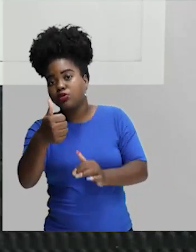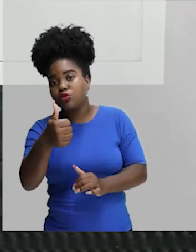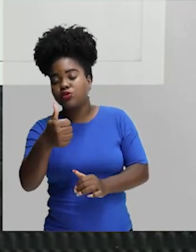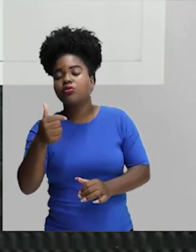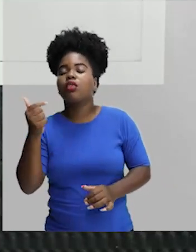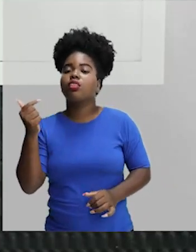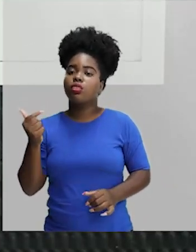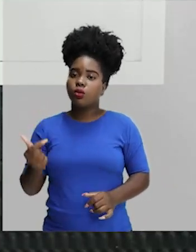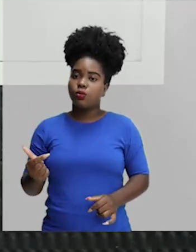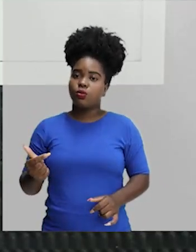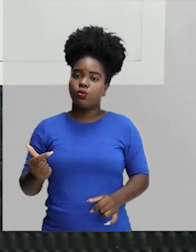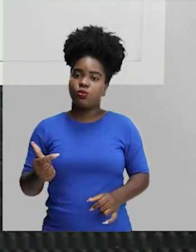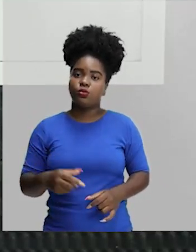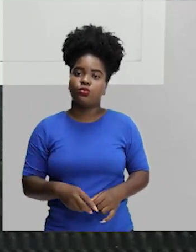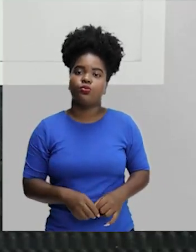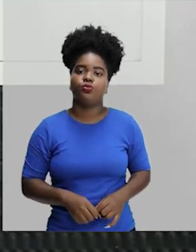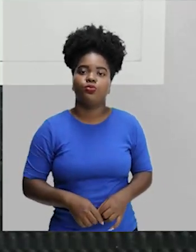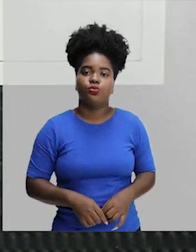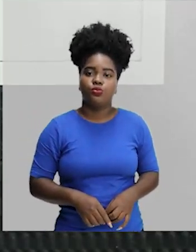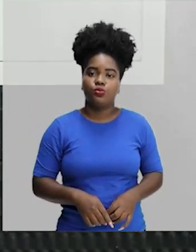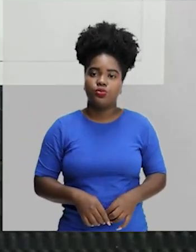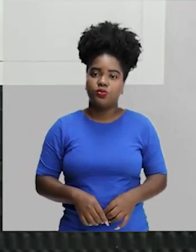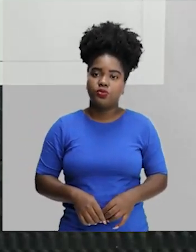dá 2.